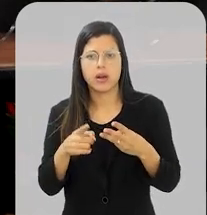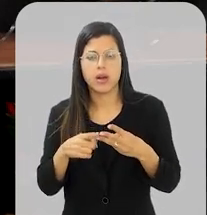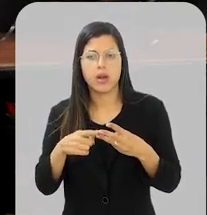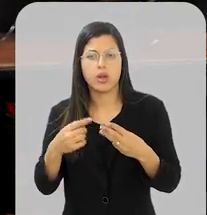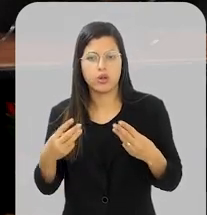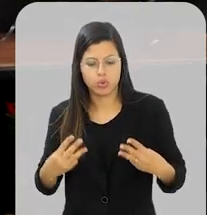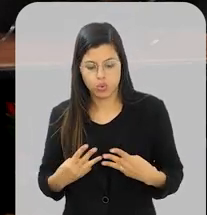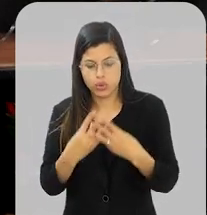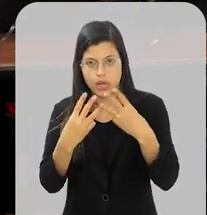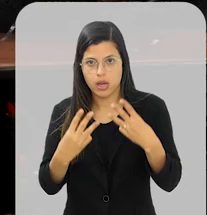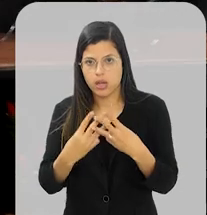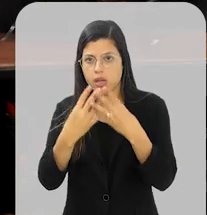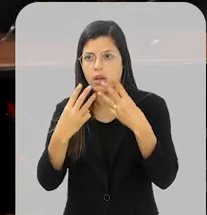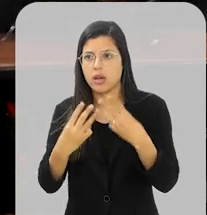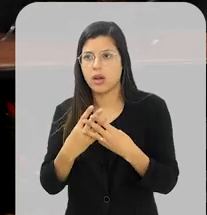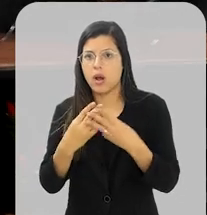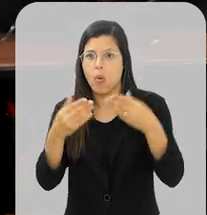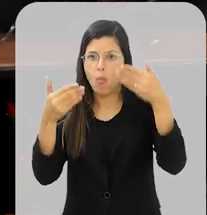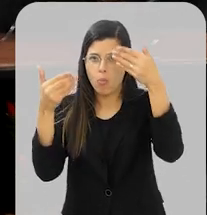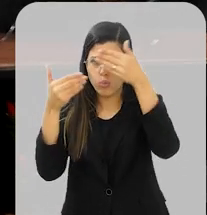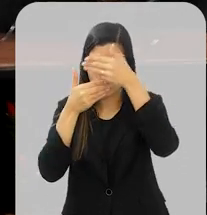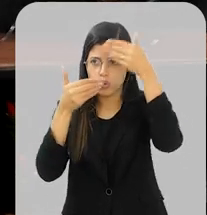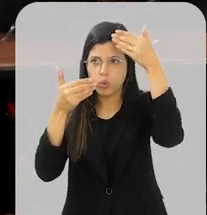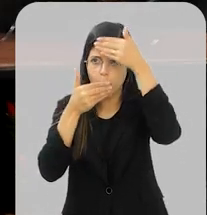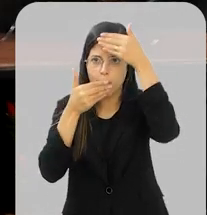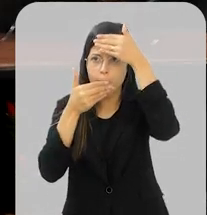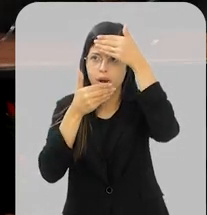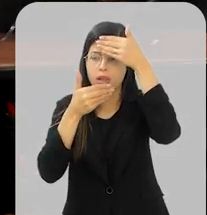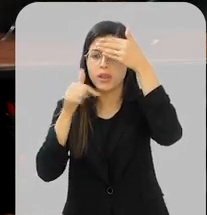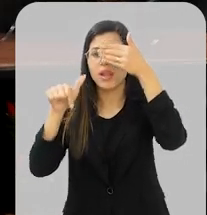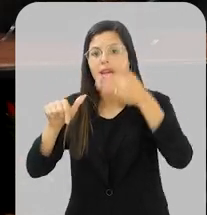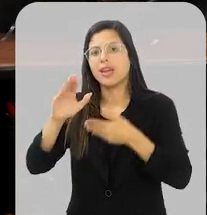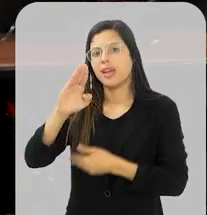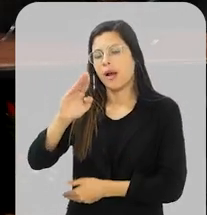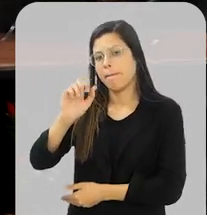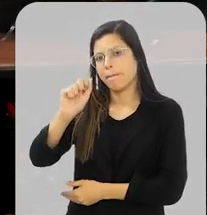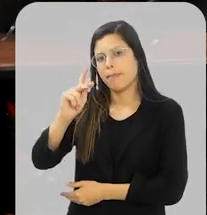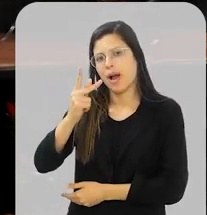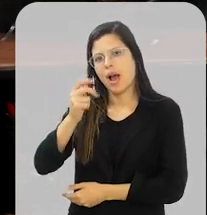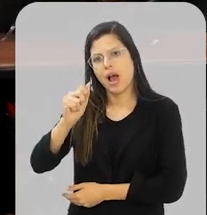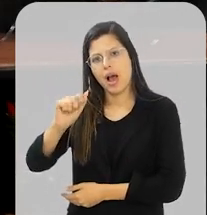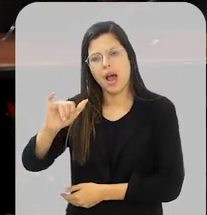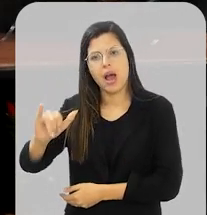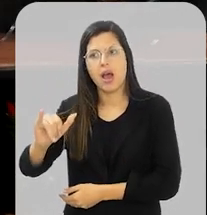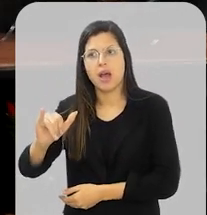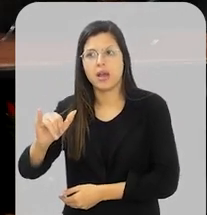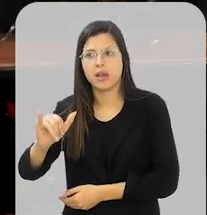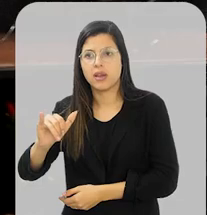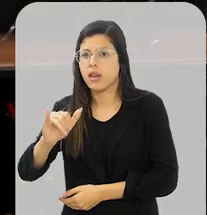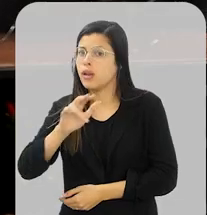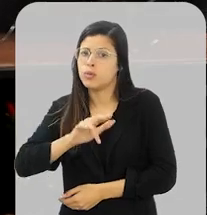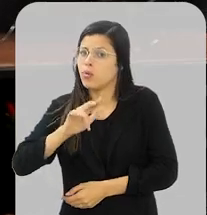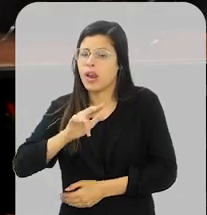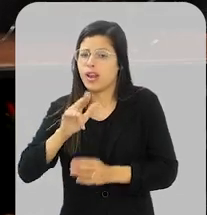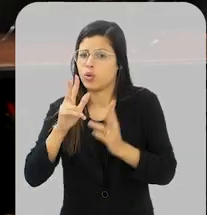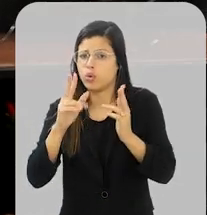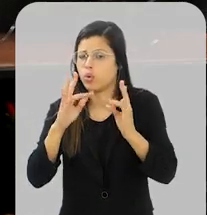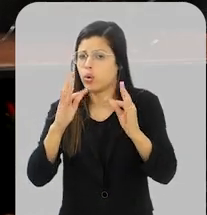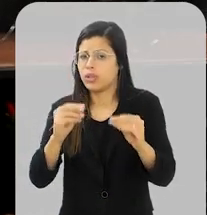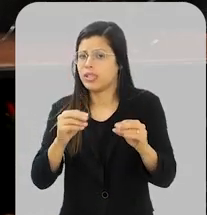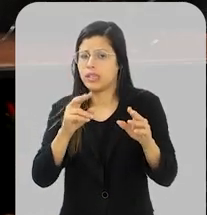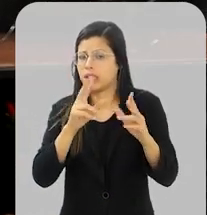evangélica, a judaica, a muçulmana e a barrai. E nem por isso são